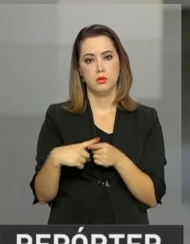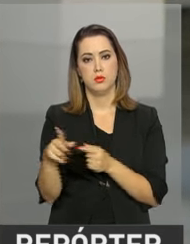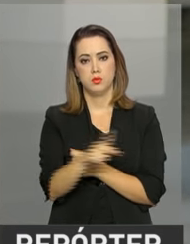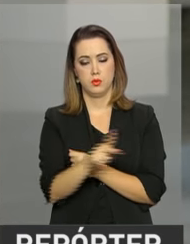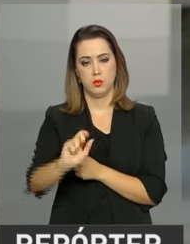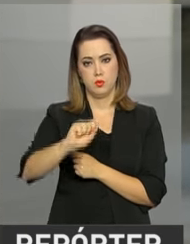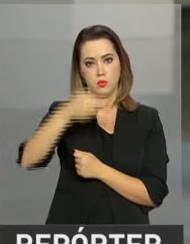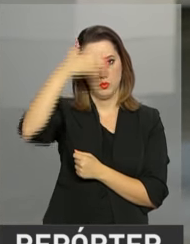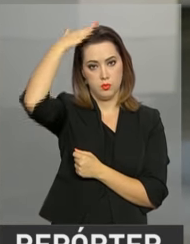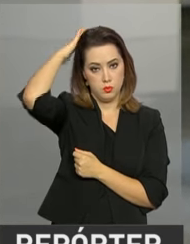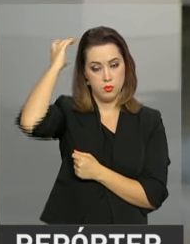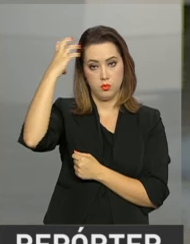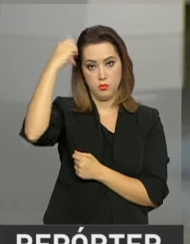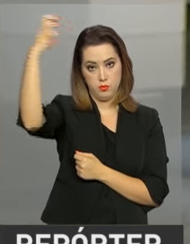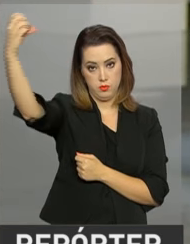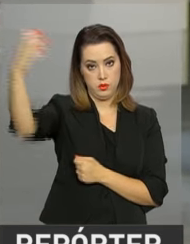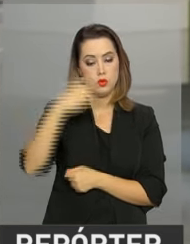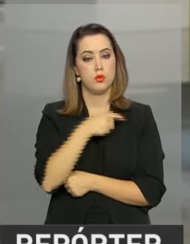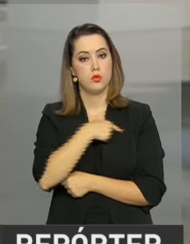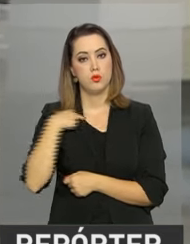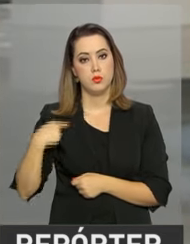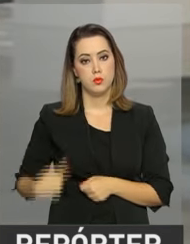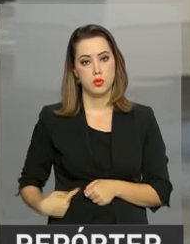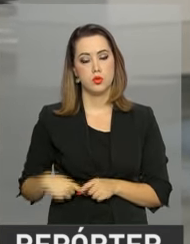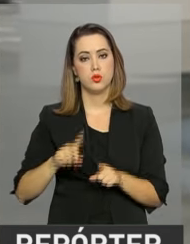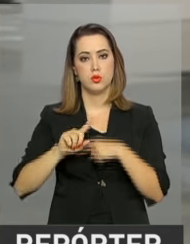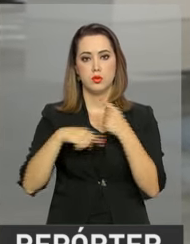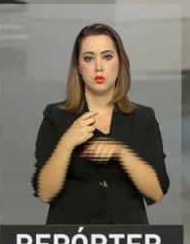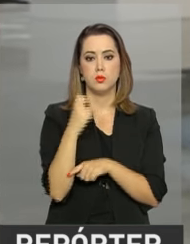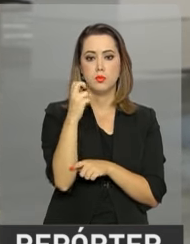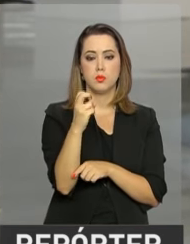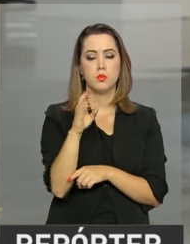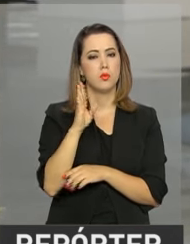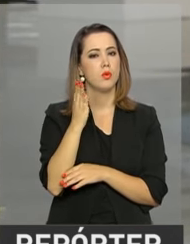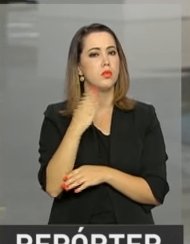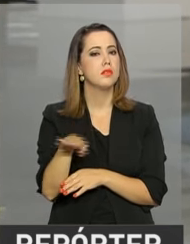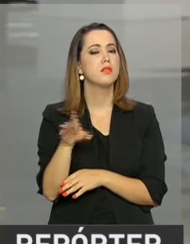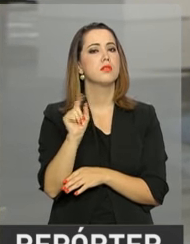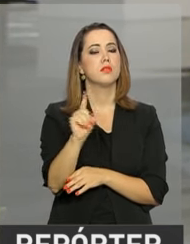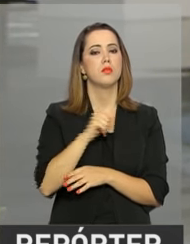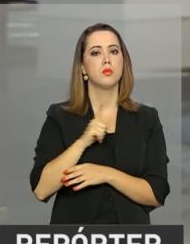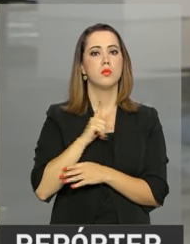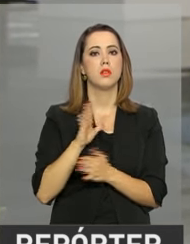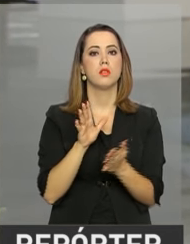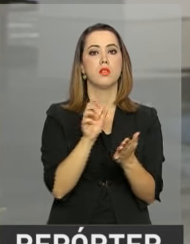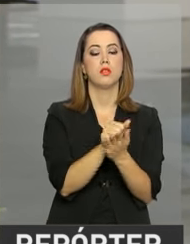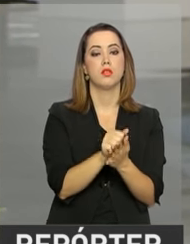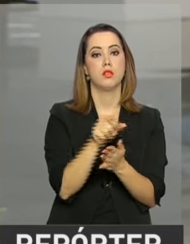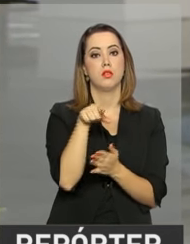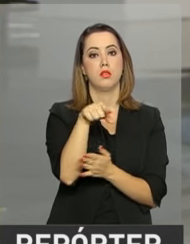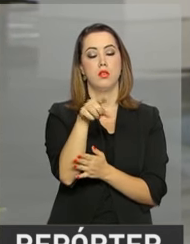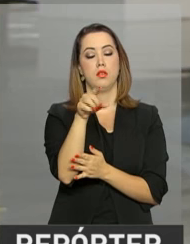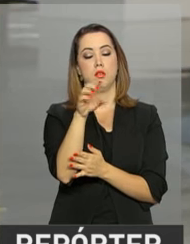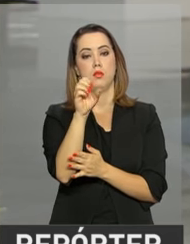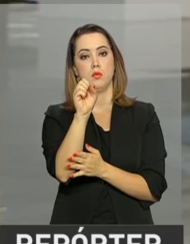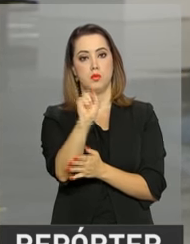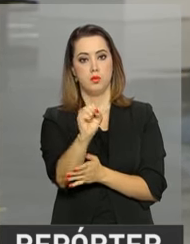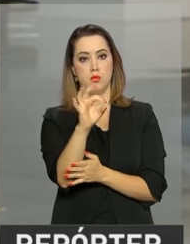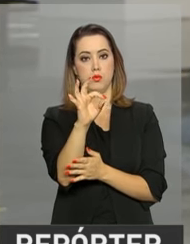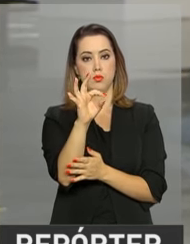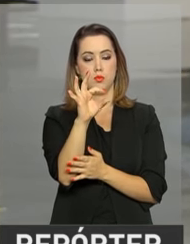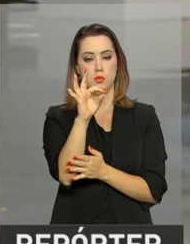China às 5:30 da tarde ele participa da posse da Ministra Laurita Vas como presidente do Superior tribunal de justiça e do